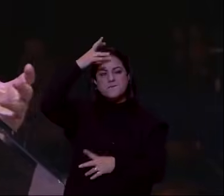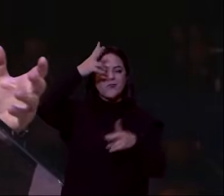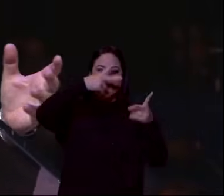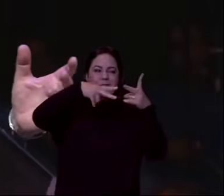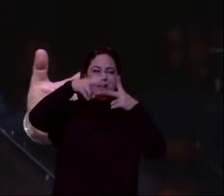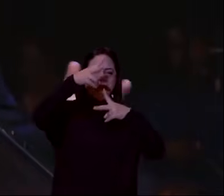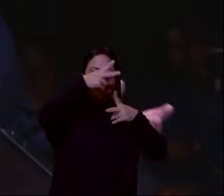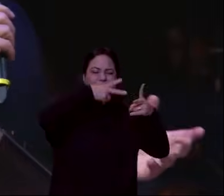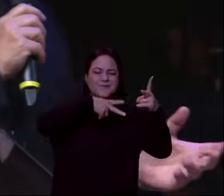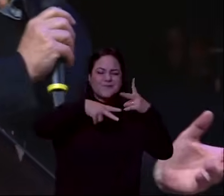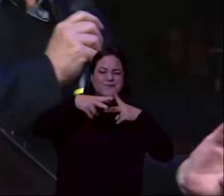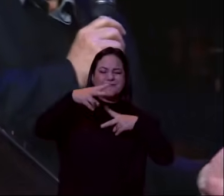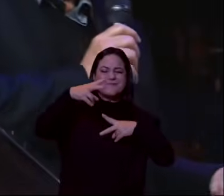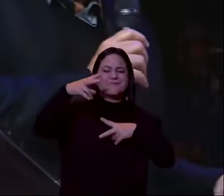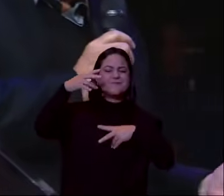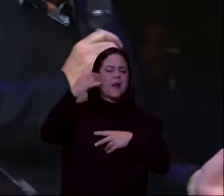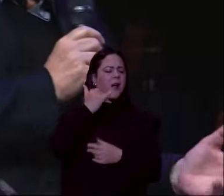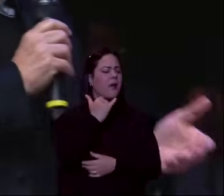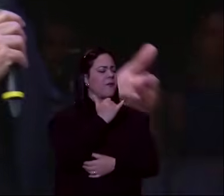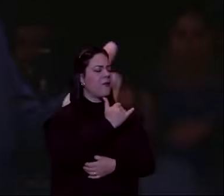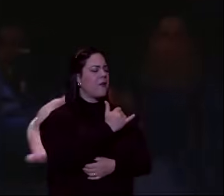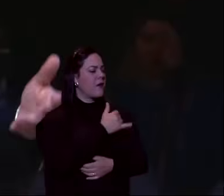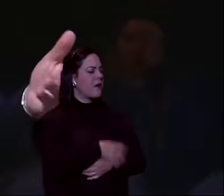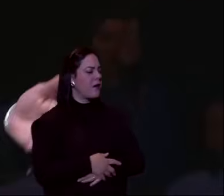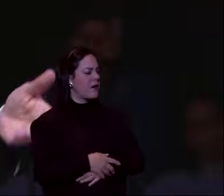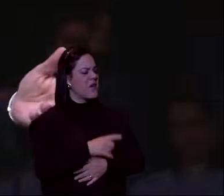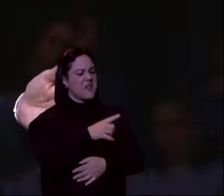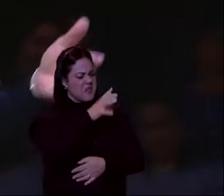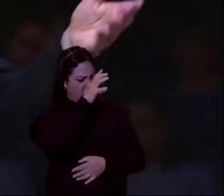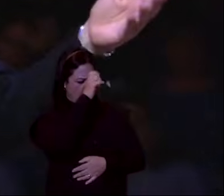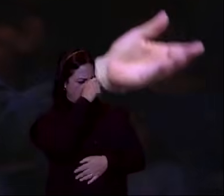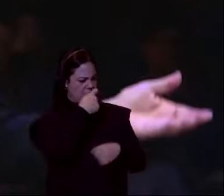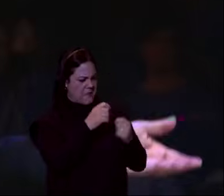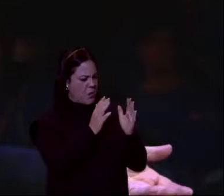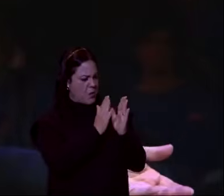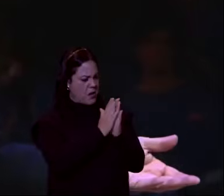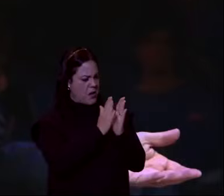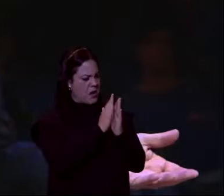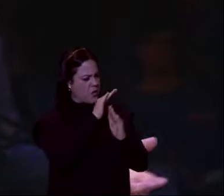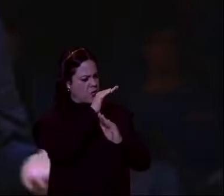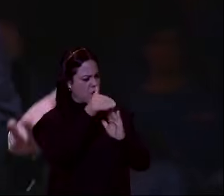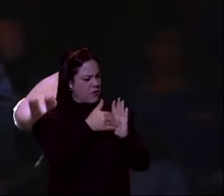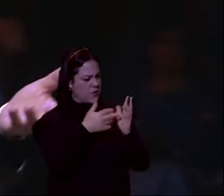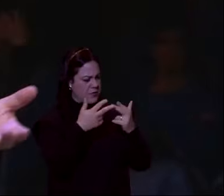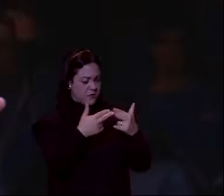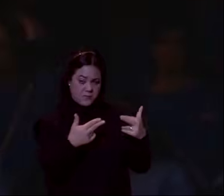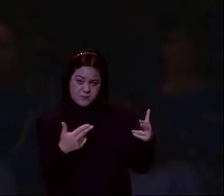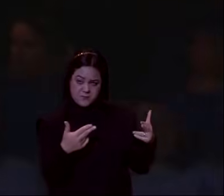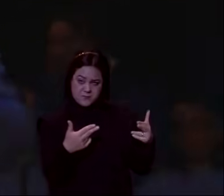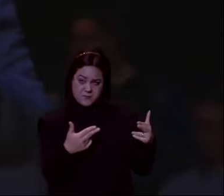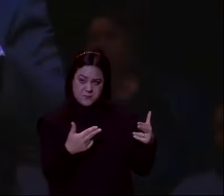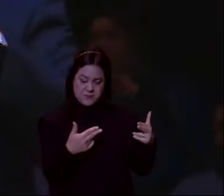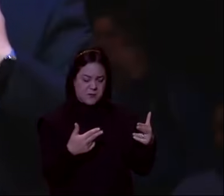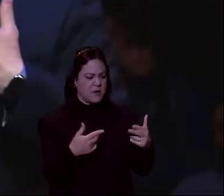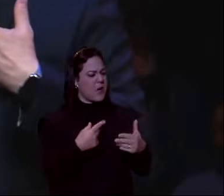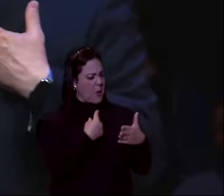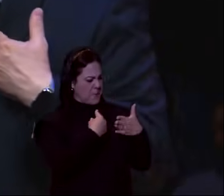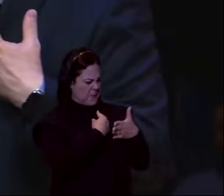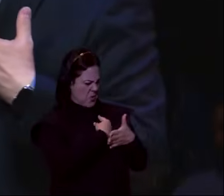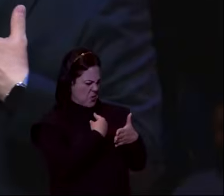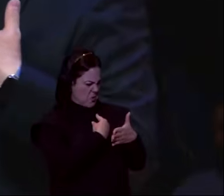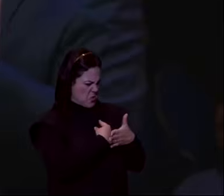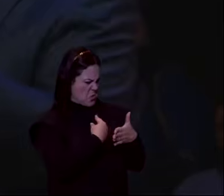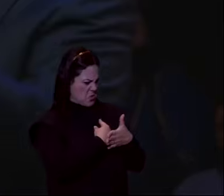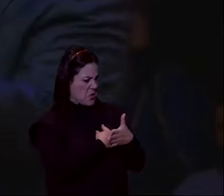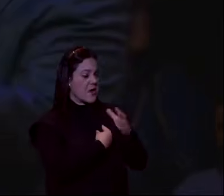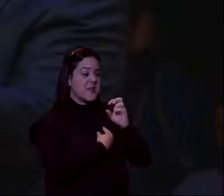essa voz, falou para ela: você não aprendeu que tem que orar por todas as coisas, mesmo as pequeninas? Você perguntou para